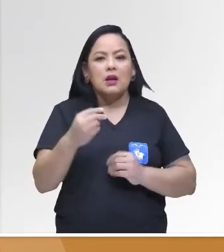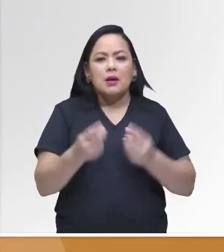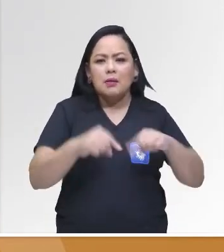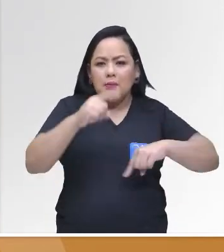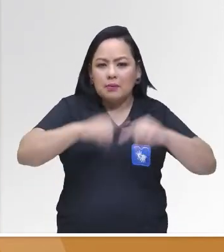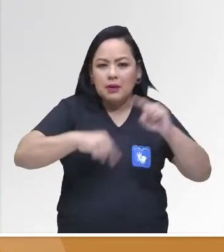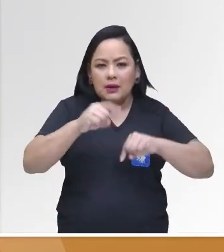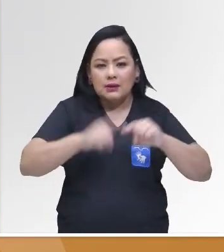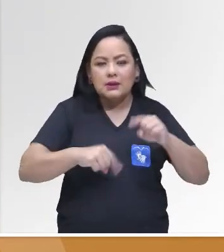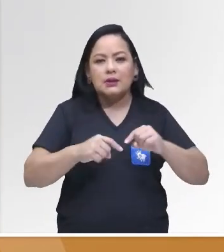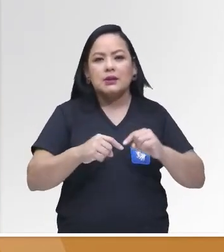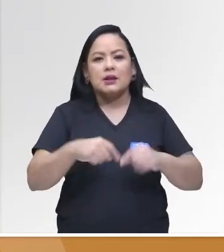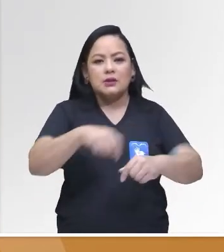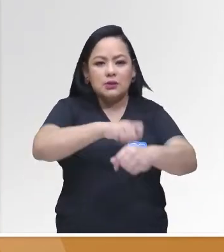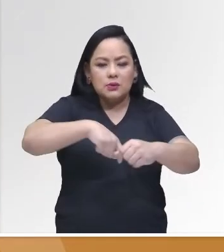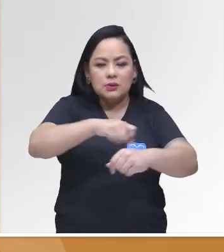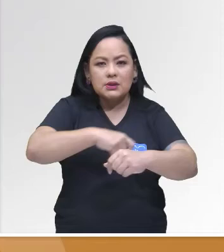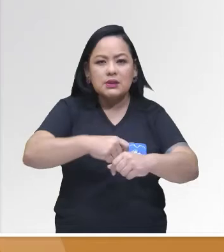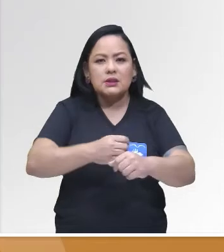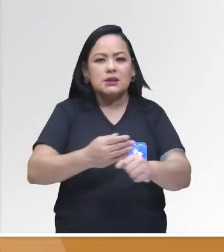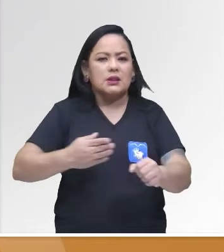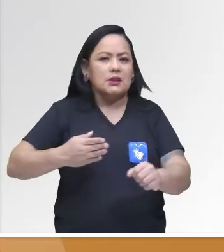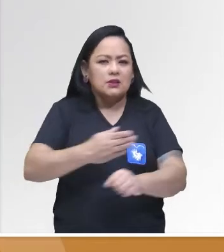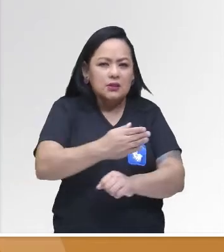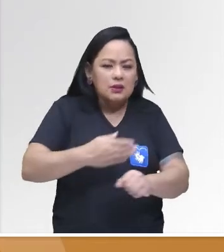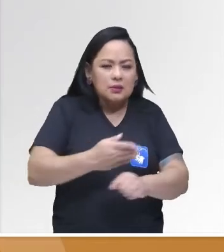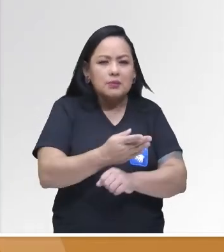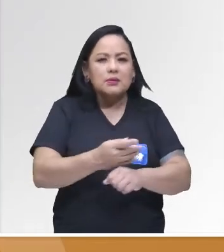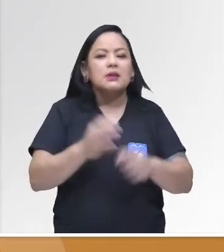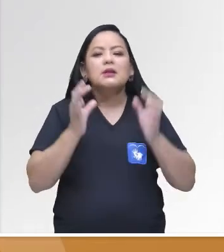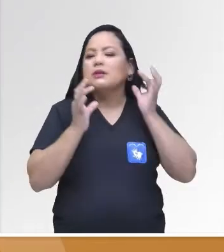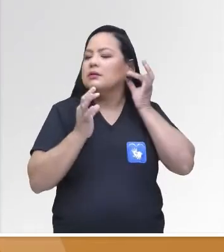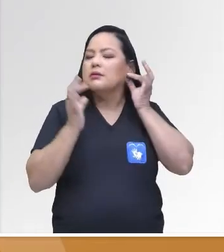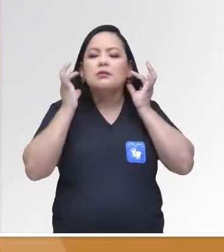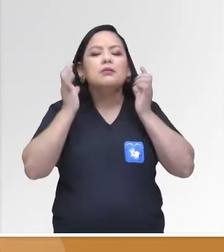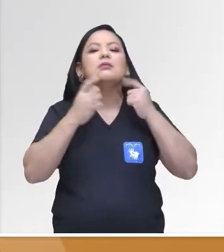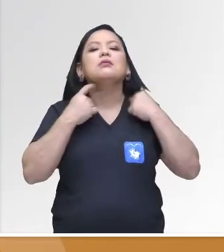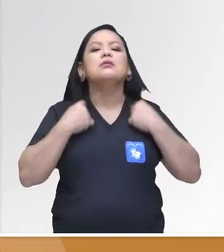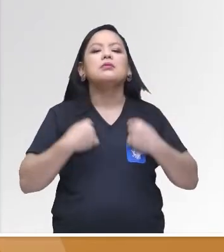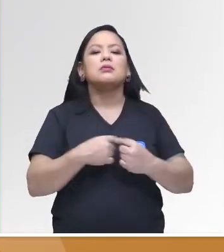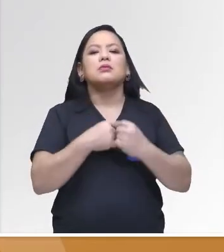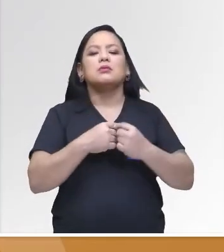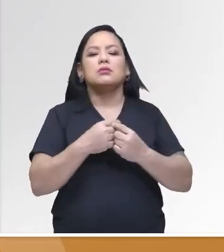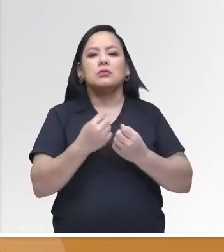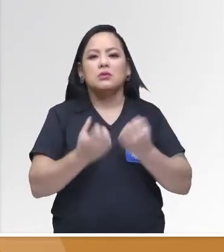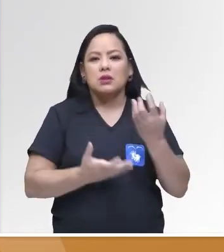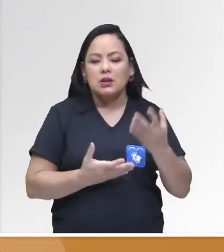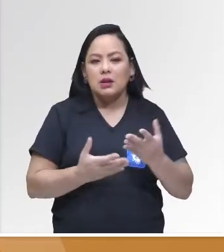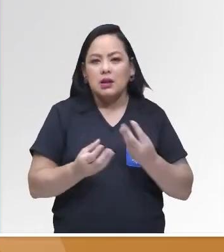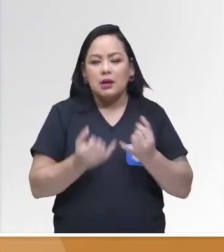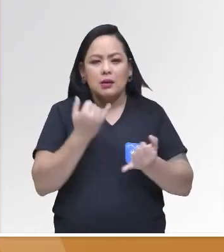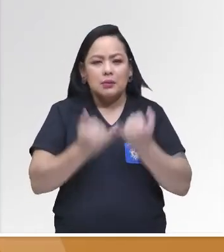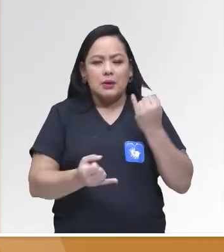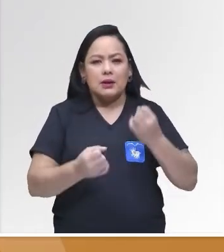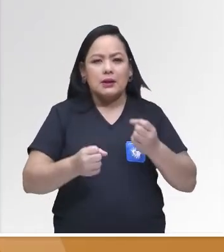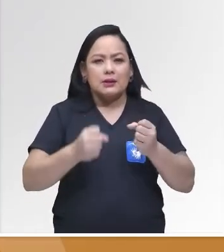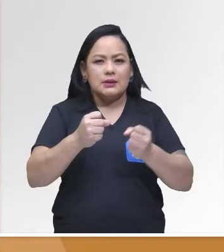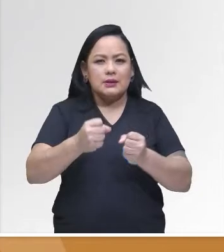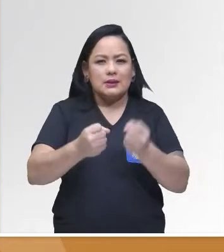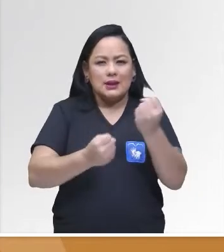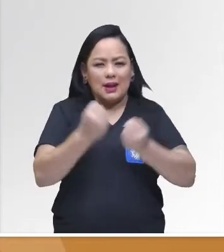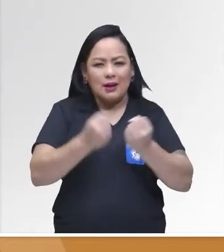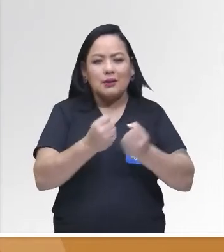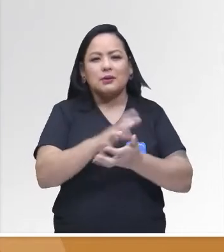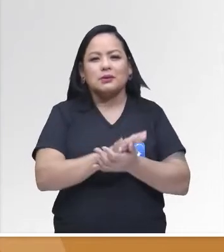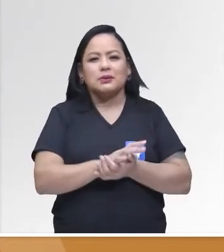utensílios, as ferramentas, adornos, meios de transporte,